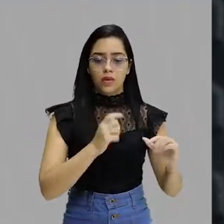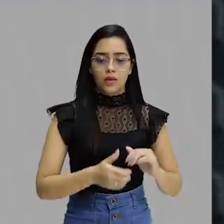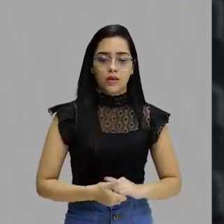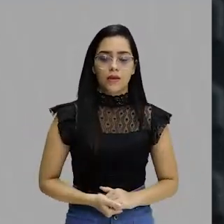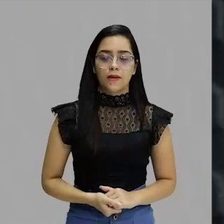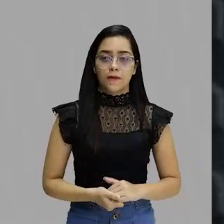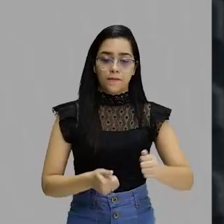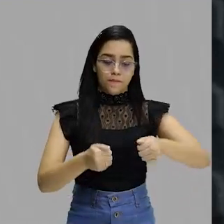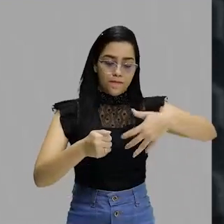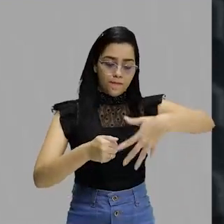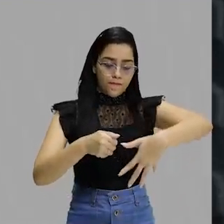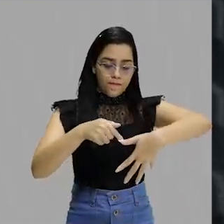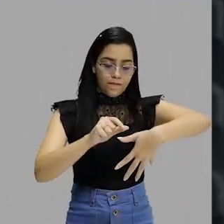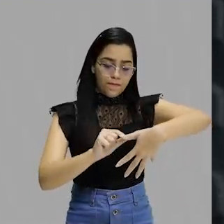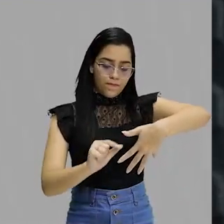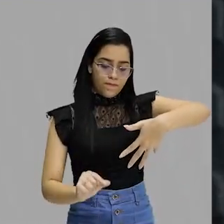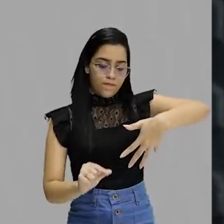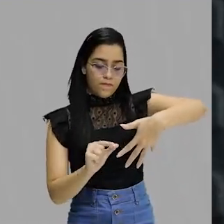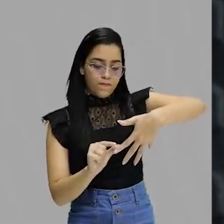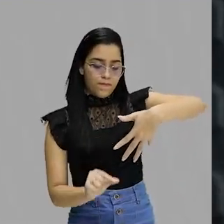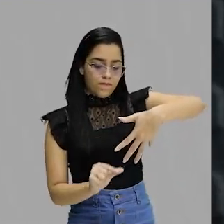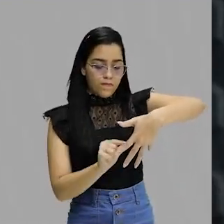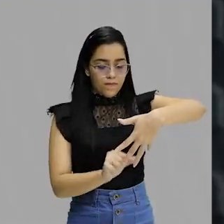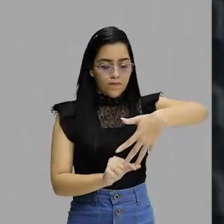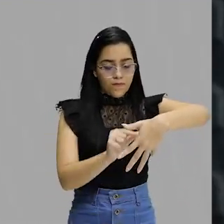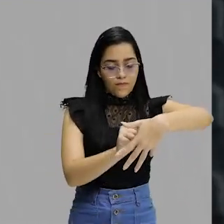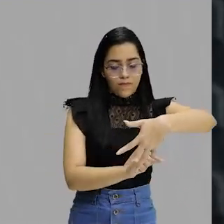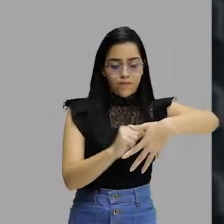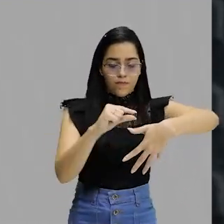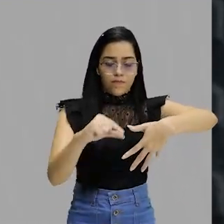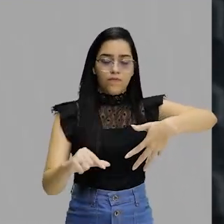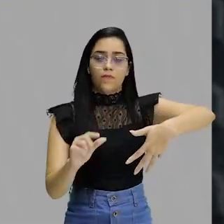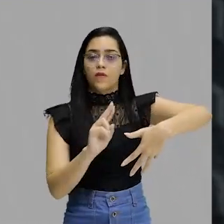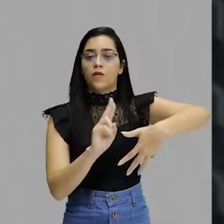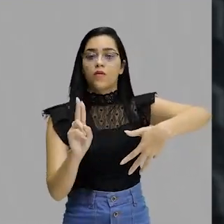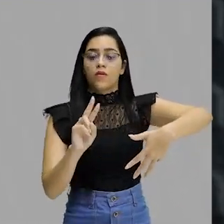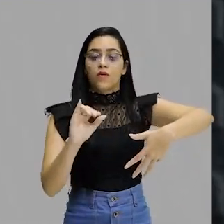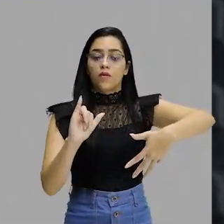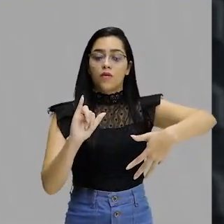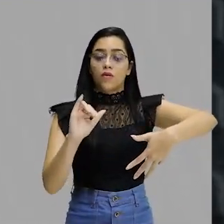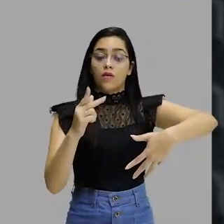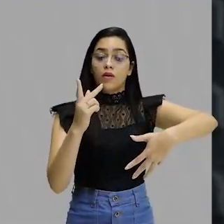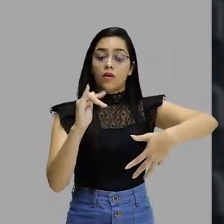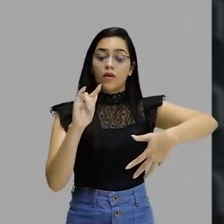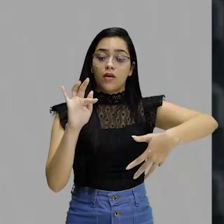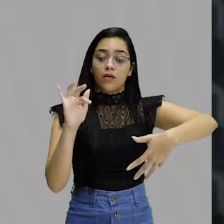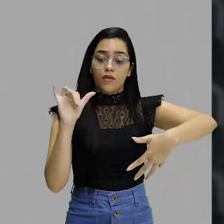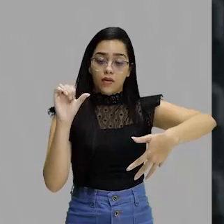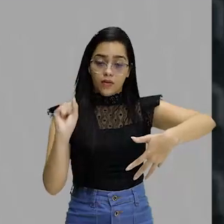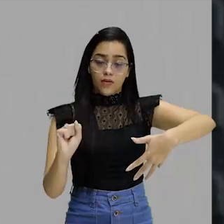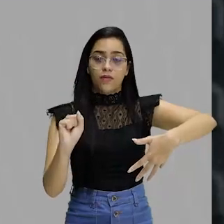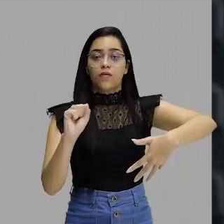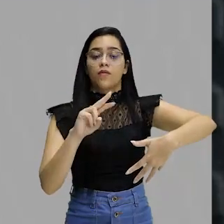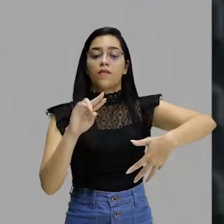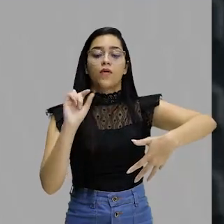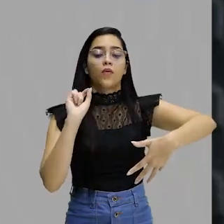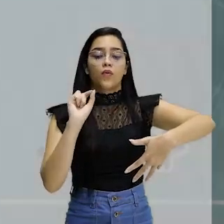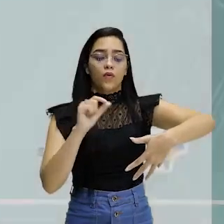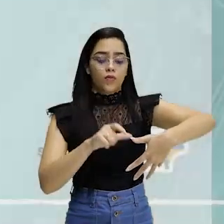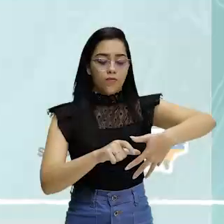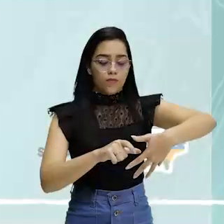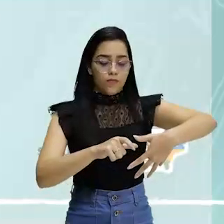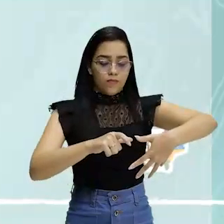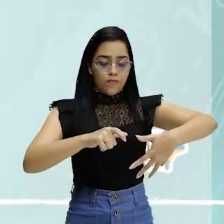planta associado com filamentos chamados hifas. Essas hifas, elas aumentam